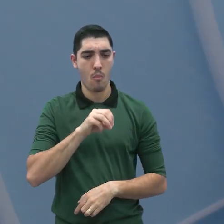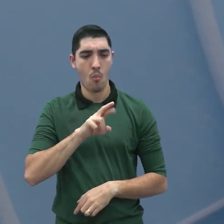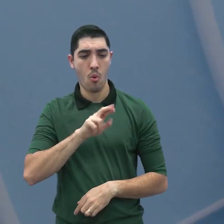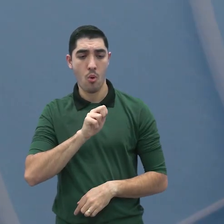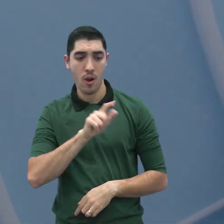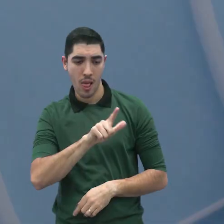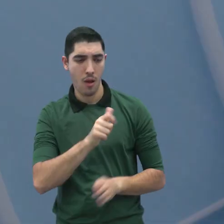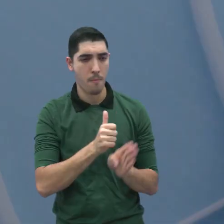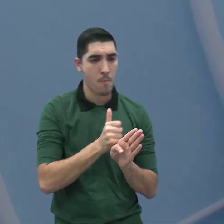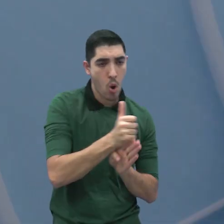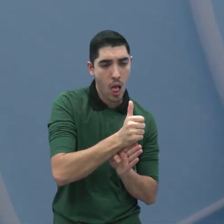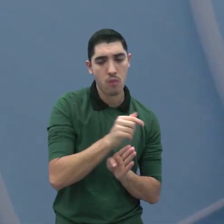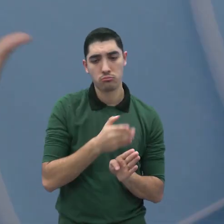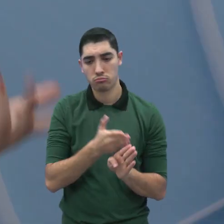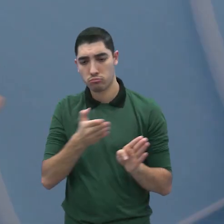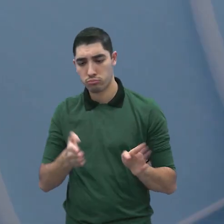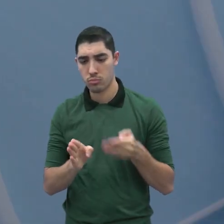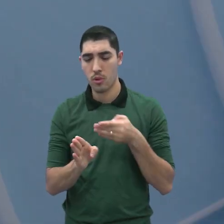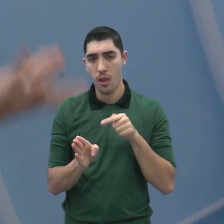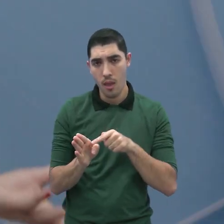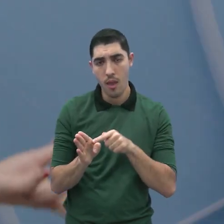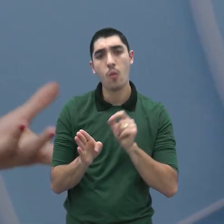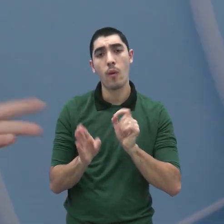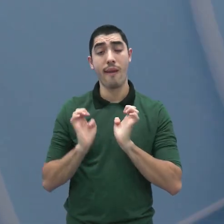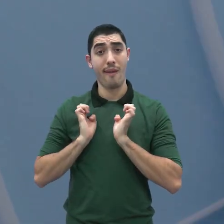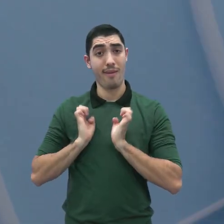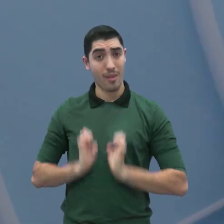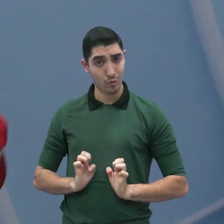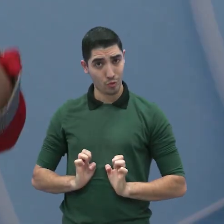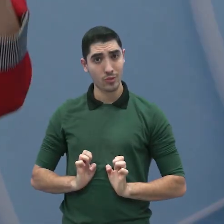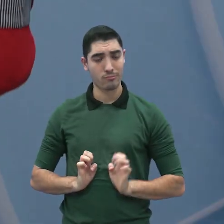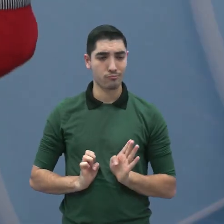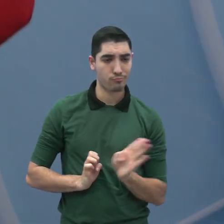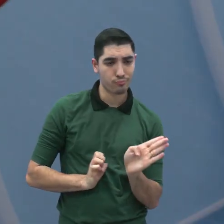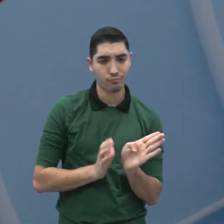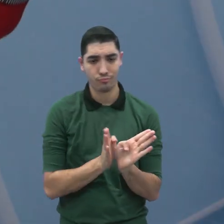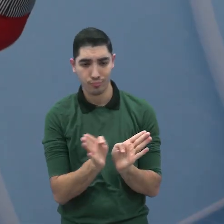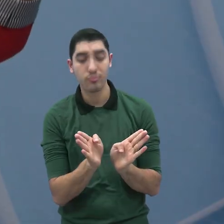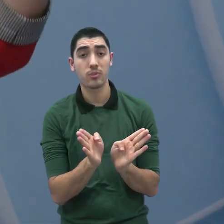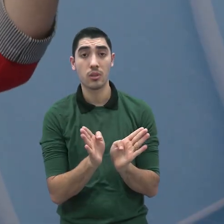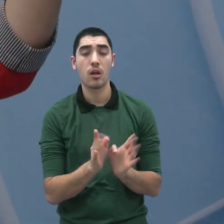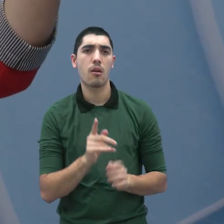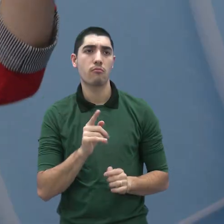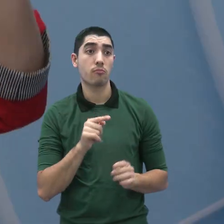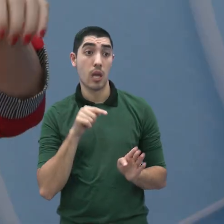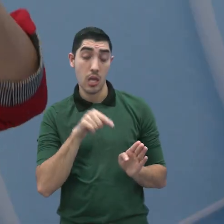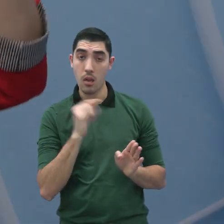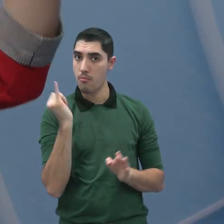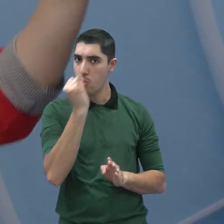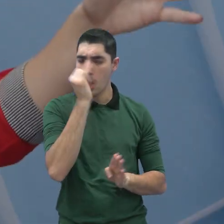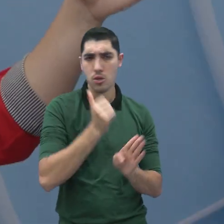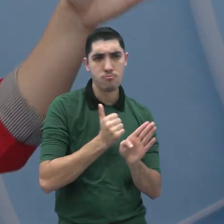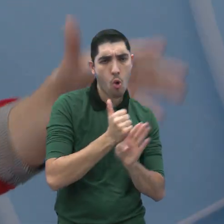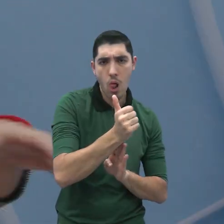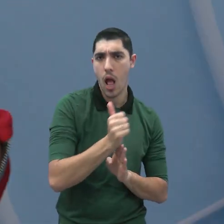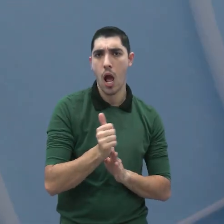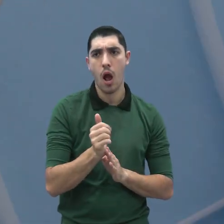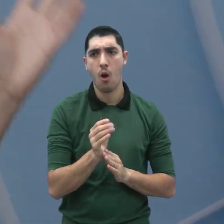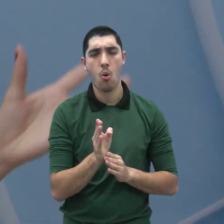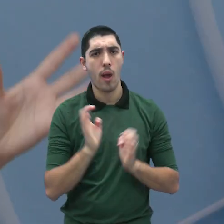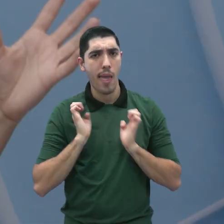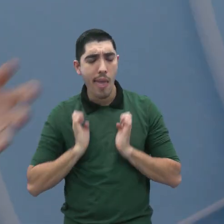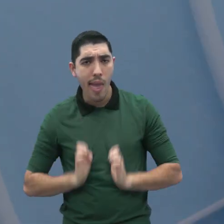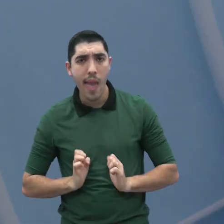princípios ali que nos guiam ou deveriam guiar muitas pessoas, desde o político lá de mais alto escalão